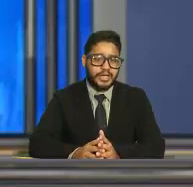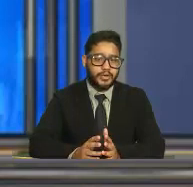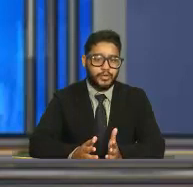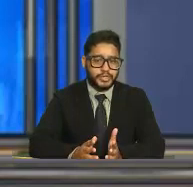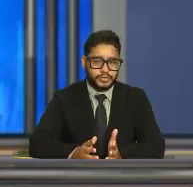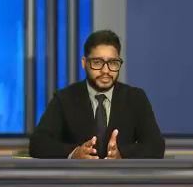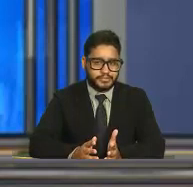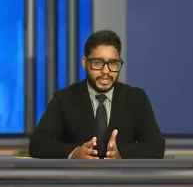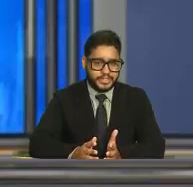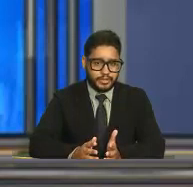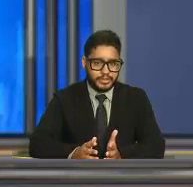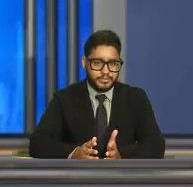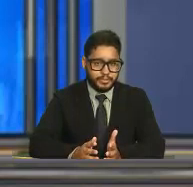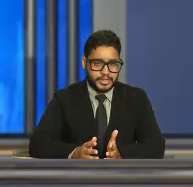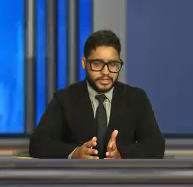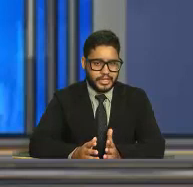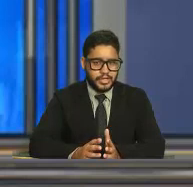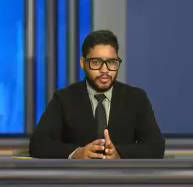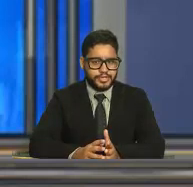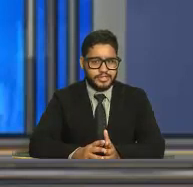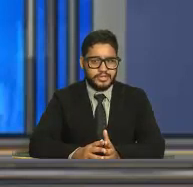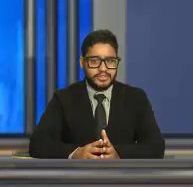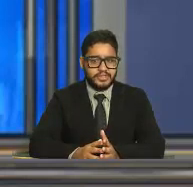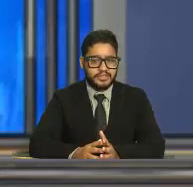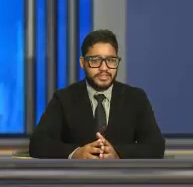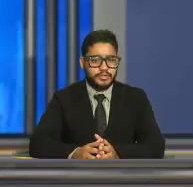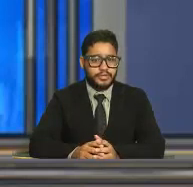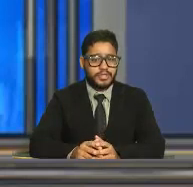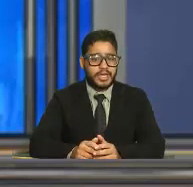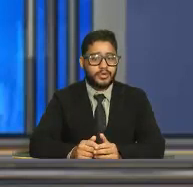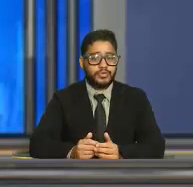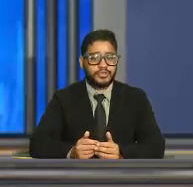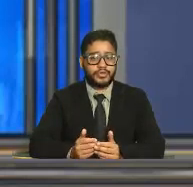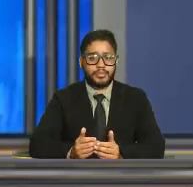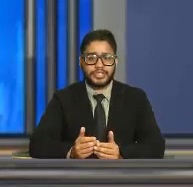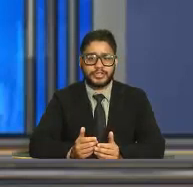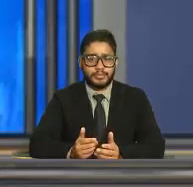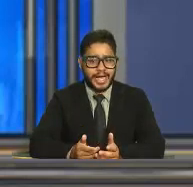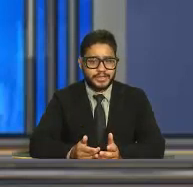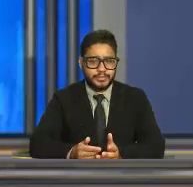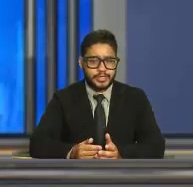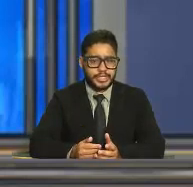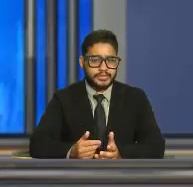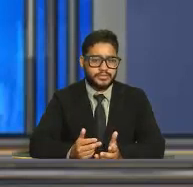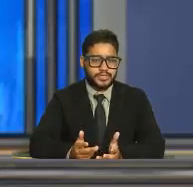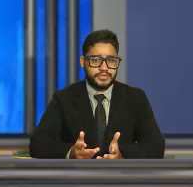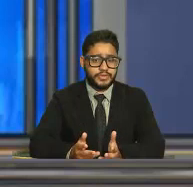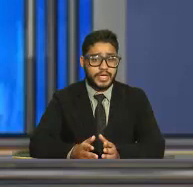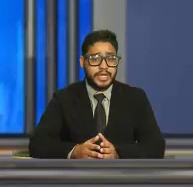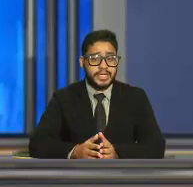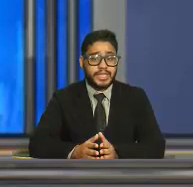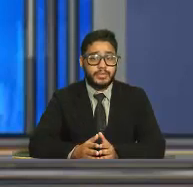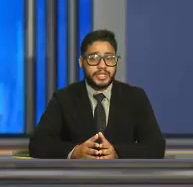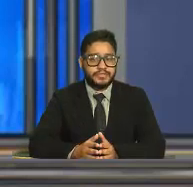simplesmente QR Code em todas as placas de obras públicas. O projeto solicita que seja incluído QR Codes com projeto básico, projeto